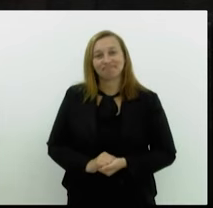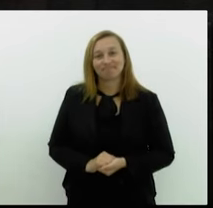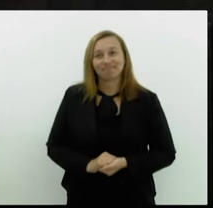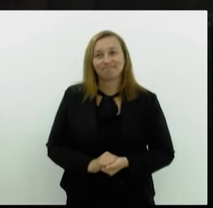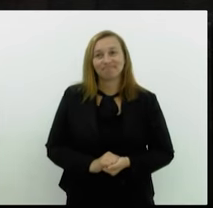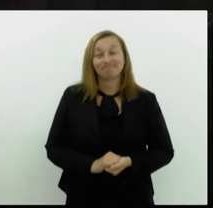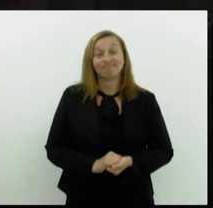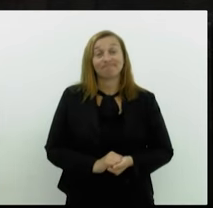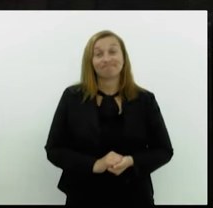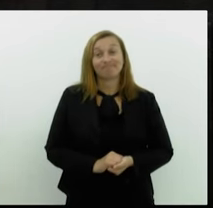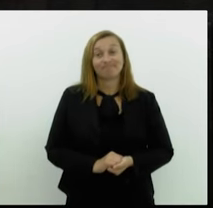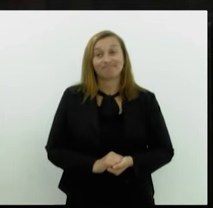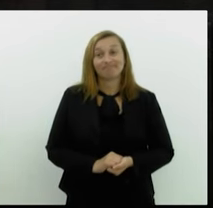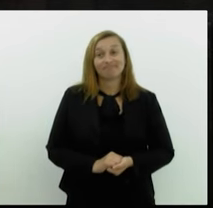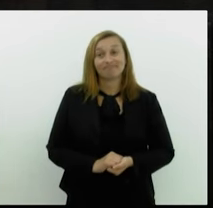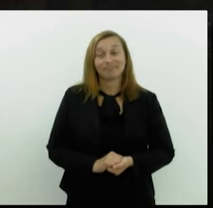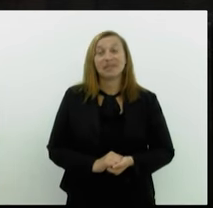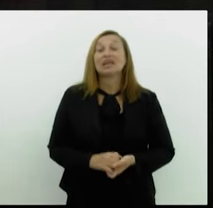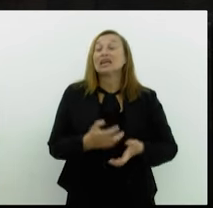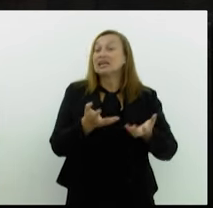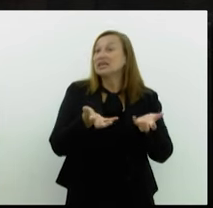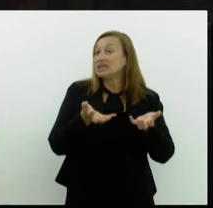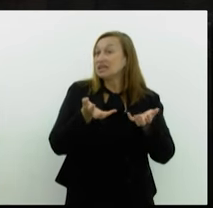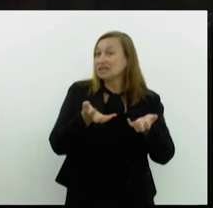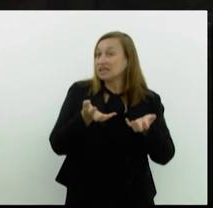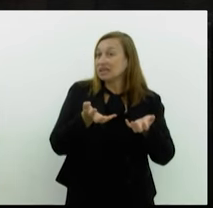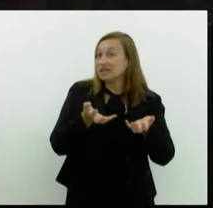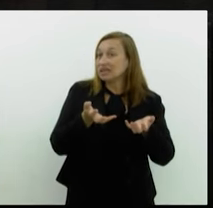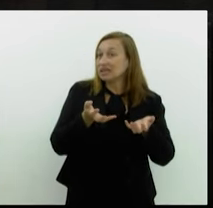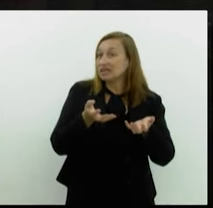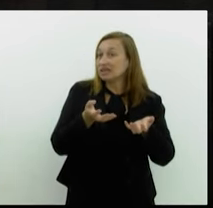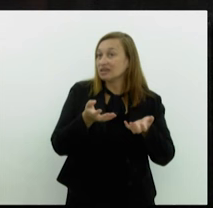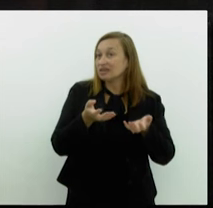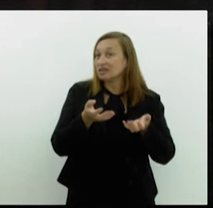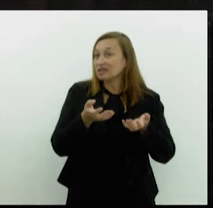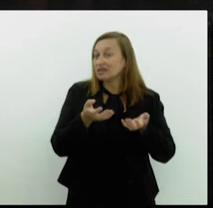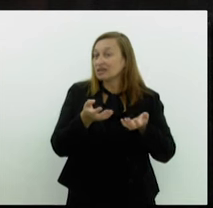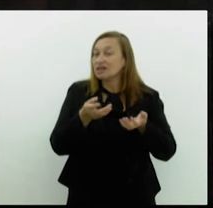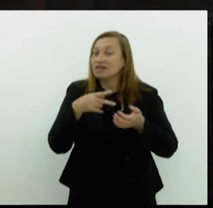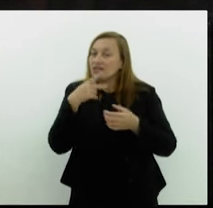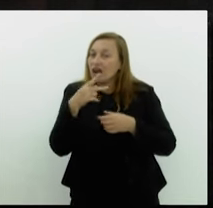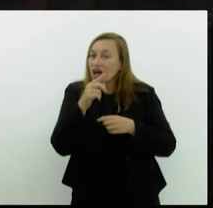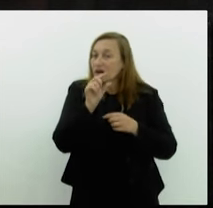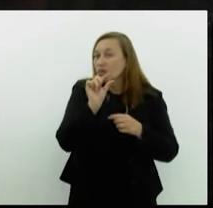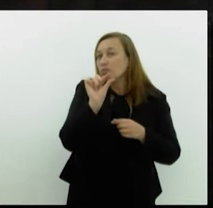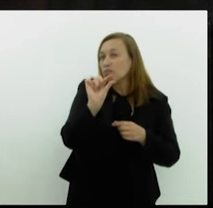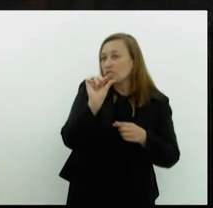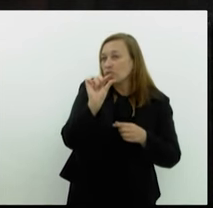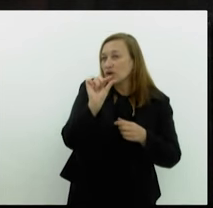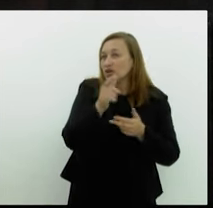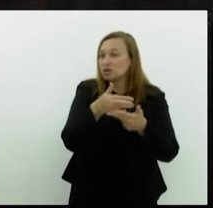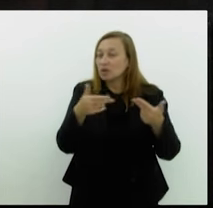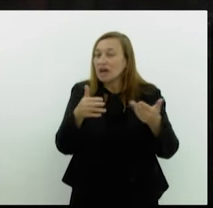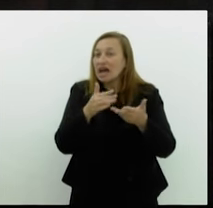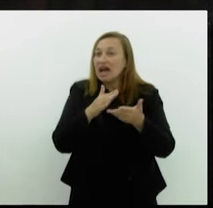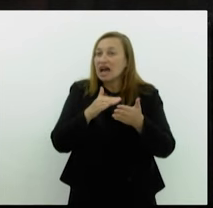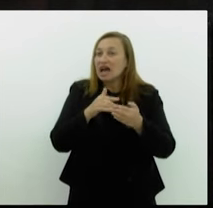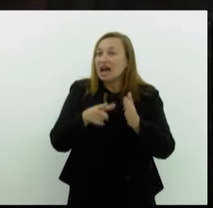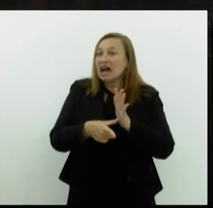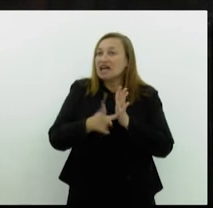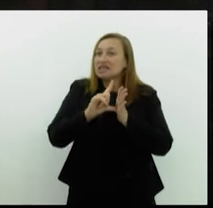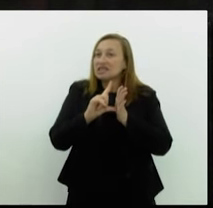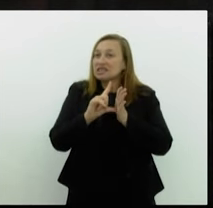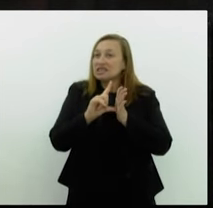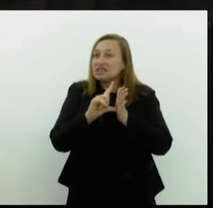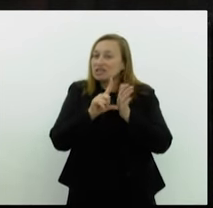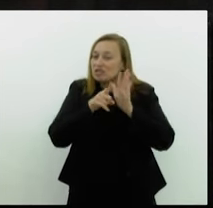E queria fazer ainda alguns pequenos comentários antes de uma análise